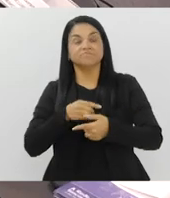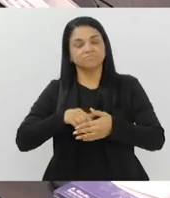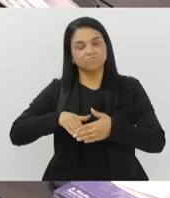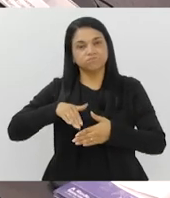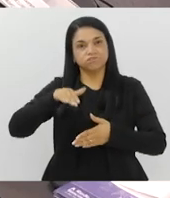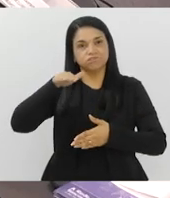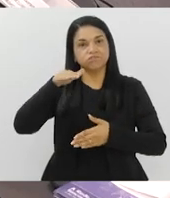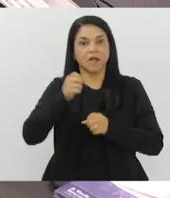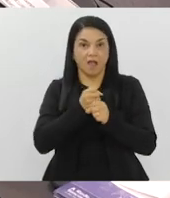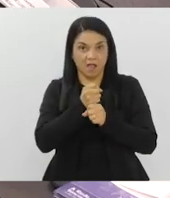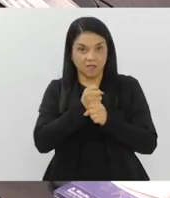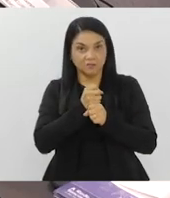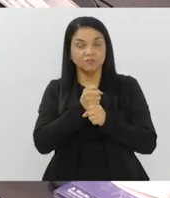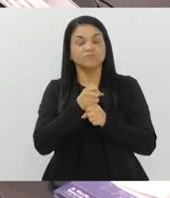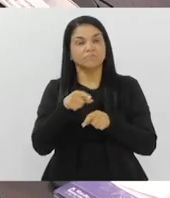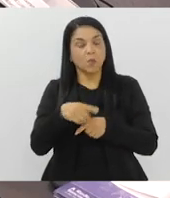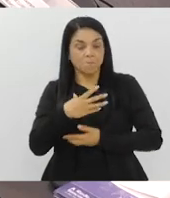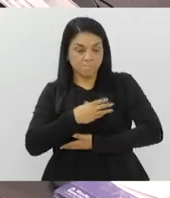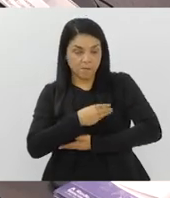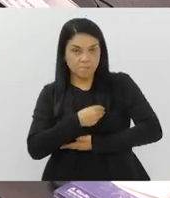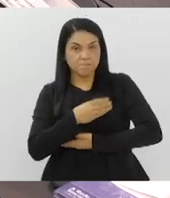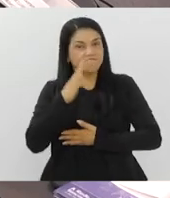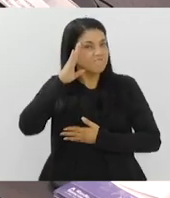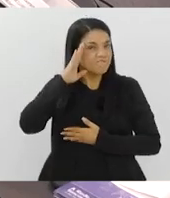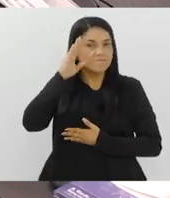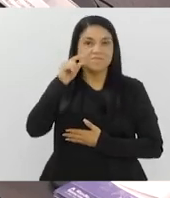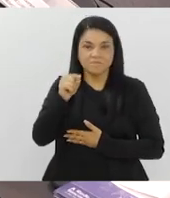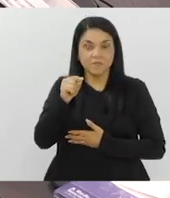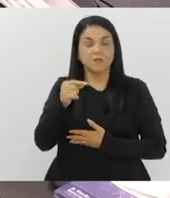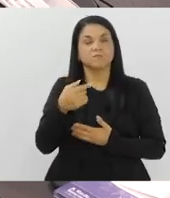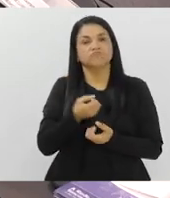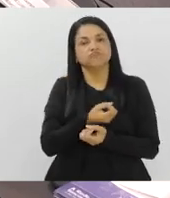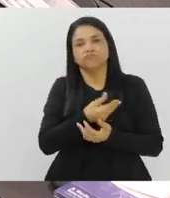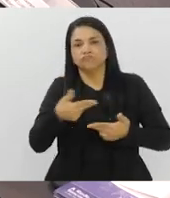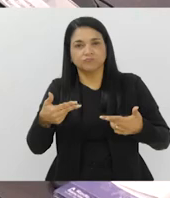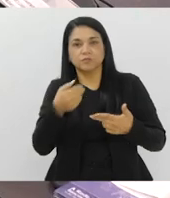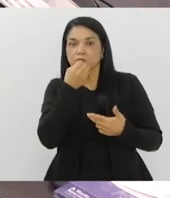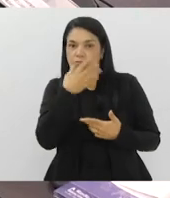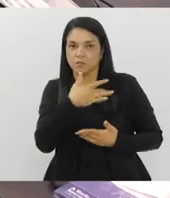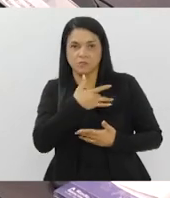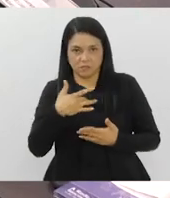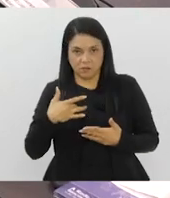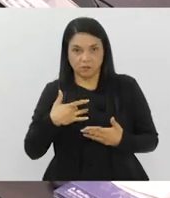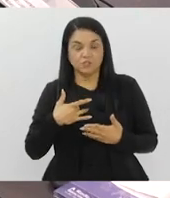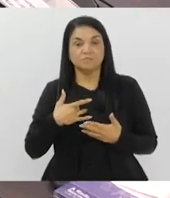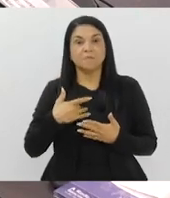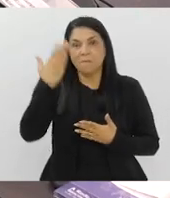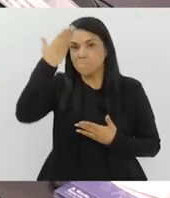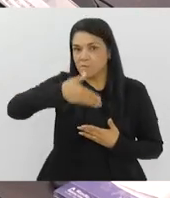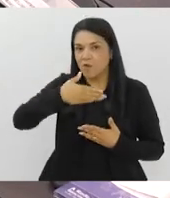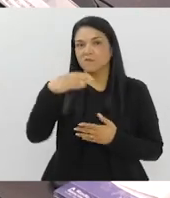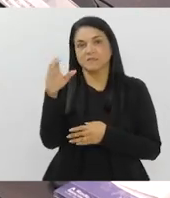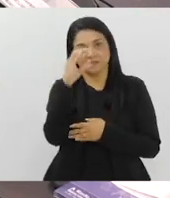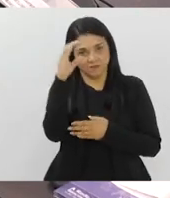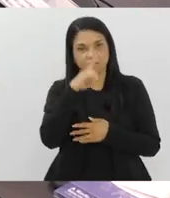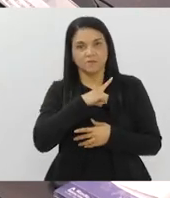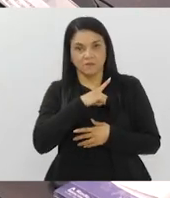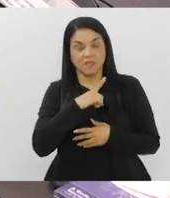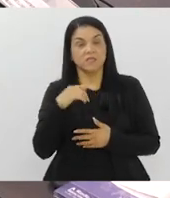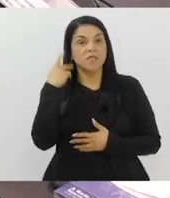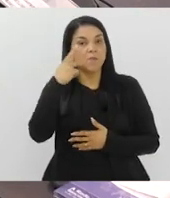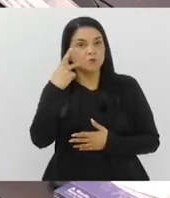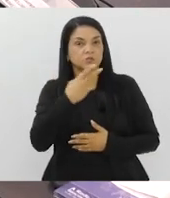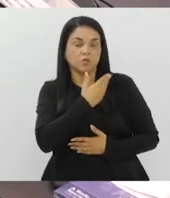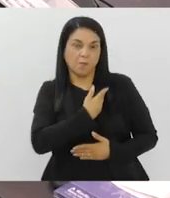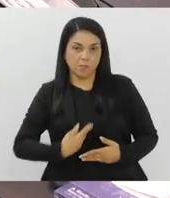que é padrão ouro, sim, mas de todos os outros benefícios que a gente sabe que tem evidências científicas para comprovar e que a política pública já deveria estar